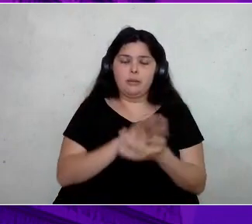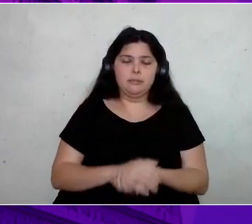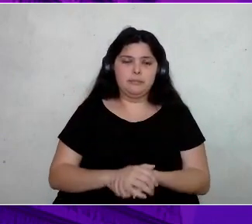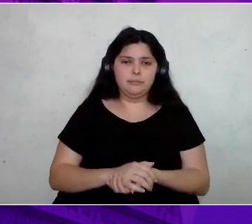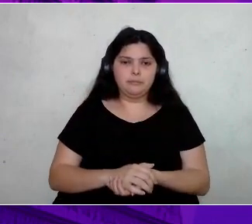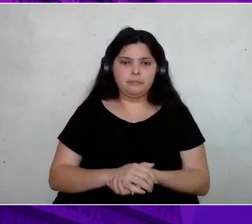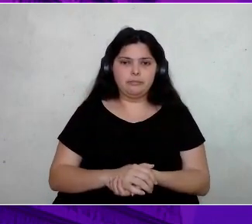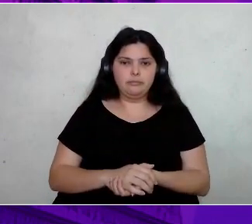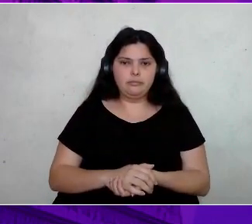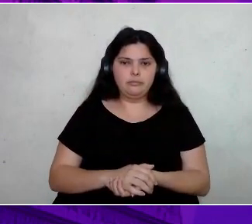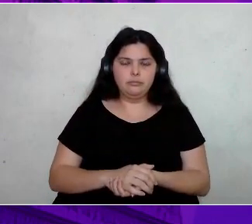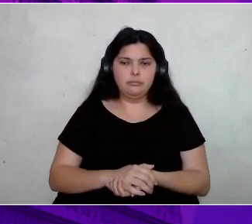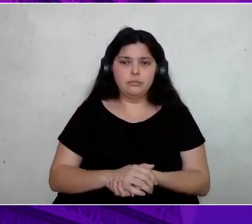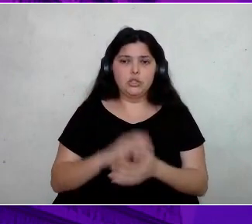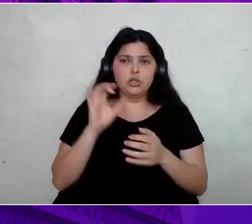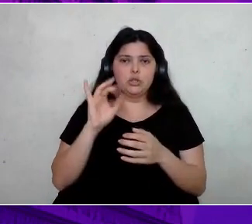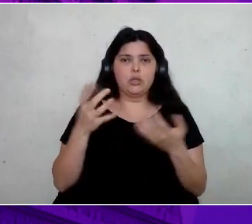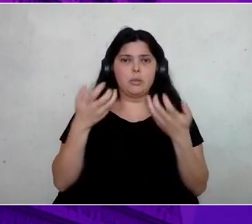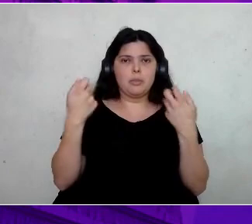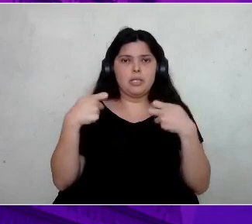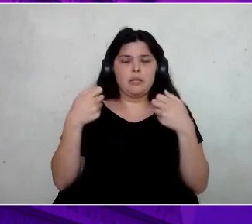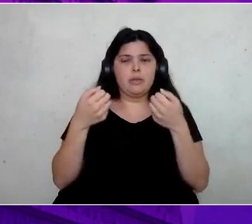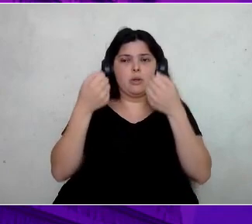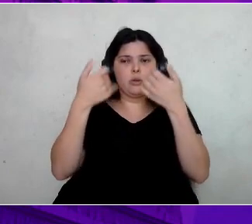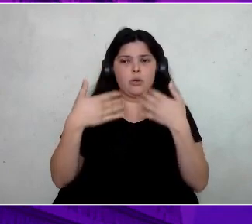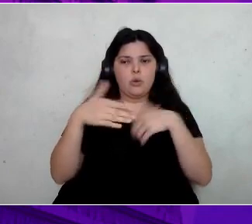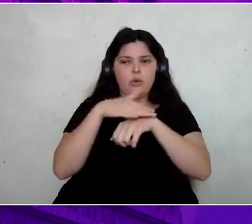Era isso que eu tinha para dividir com vocês. Tá?